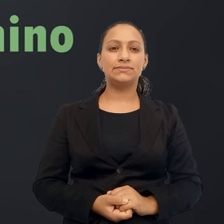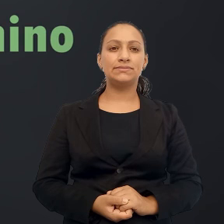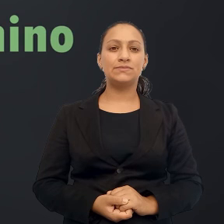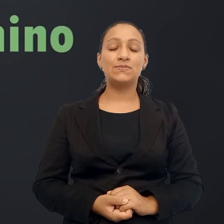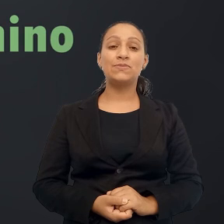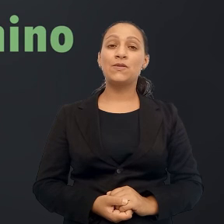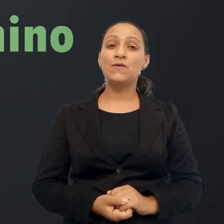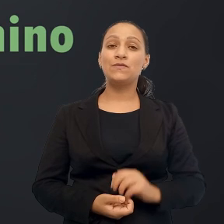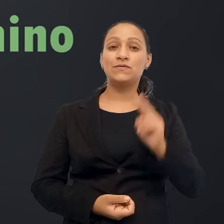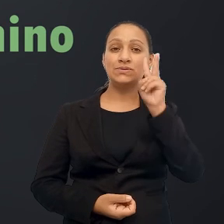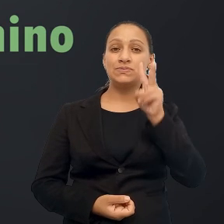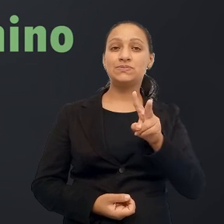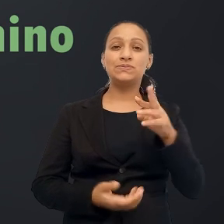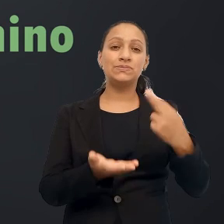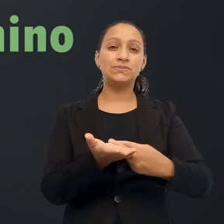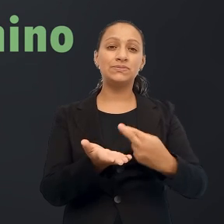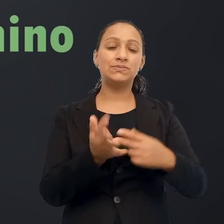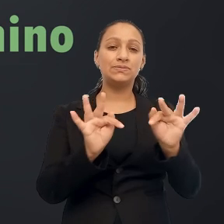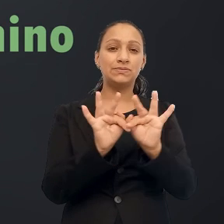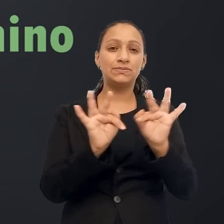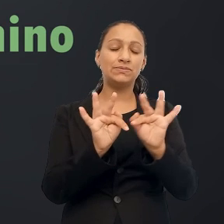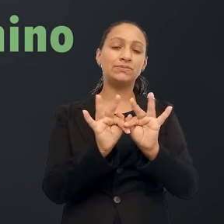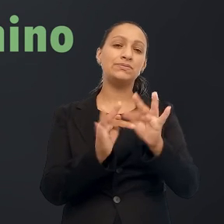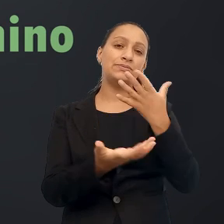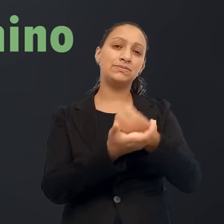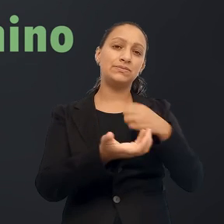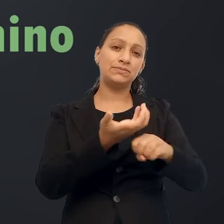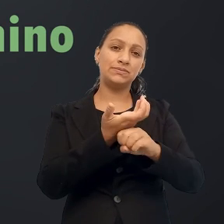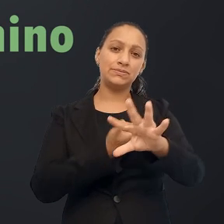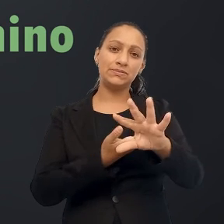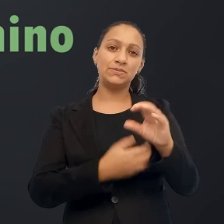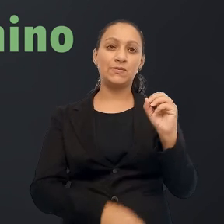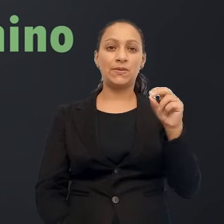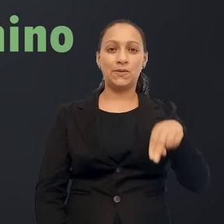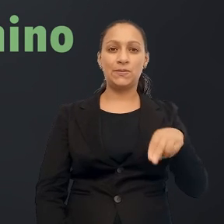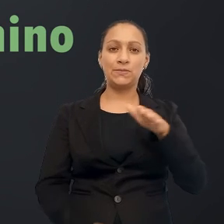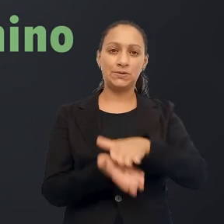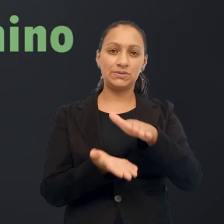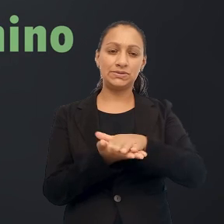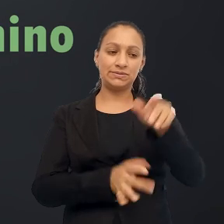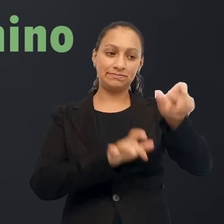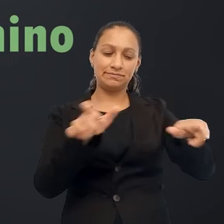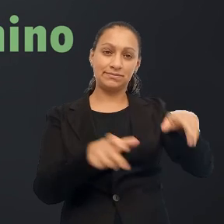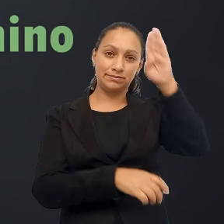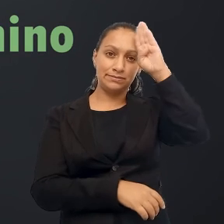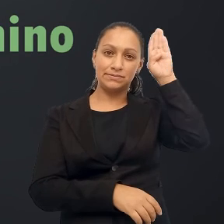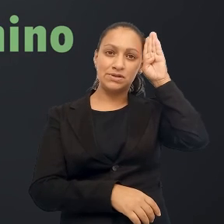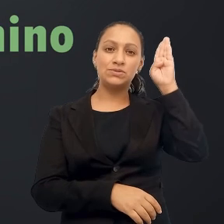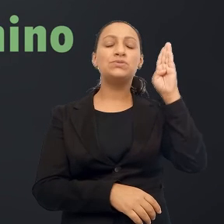Você ouviu Revista Fevale Podcast On, uma produção dos acadêmicos de jornalismo da